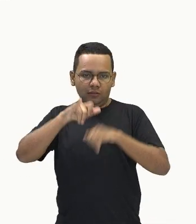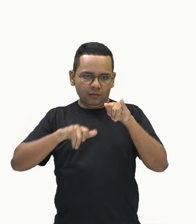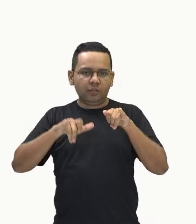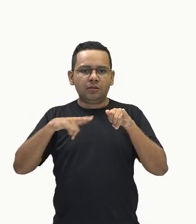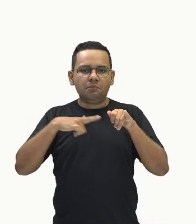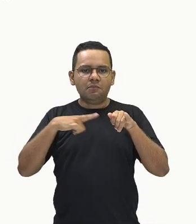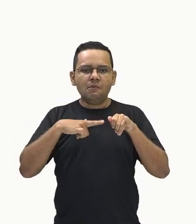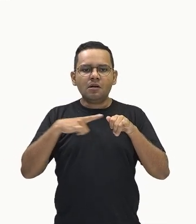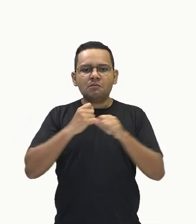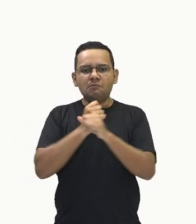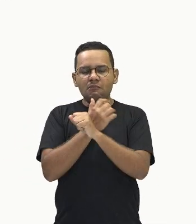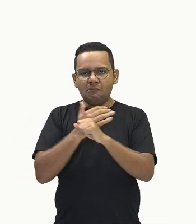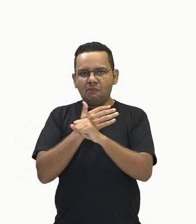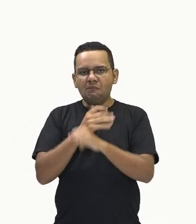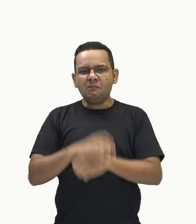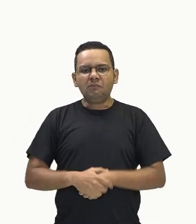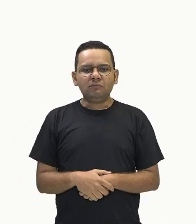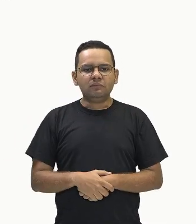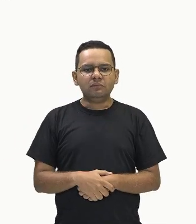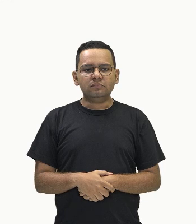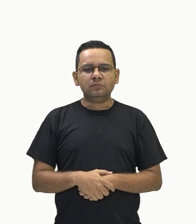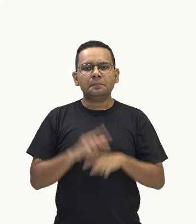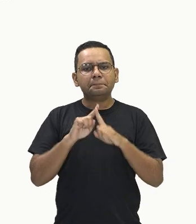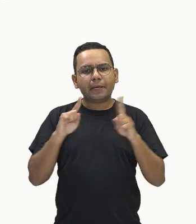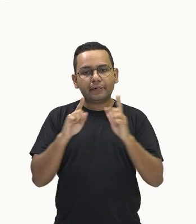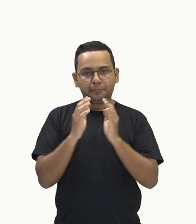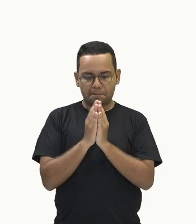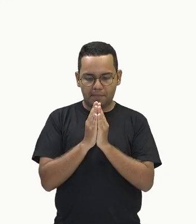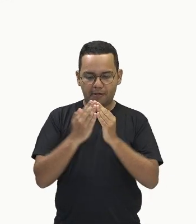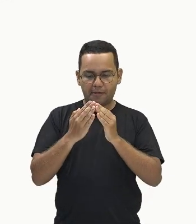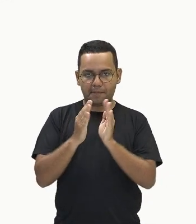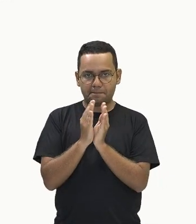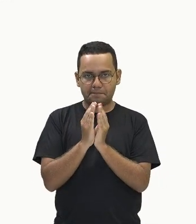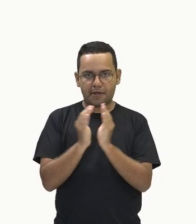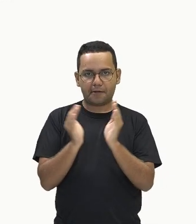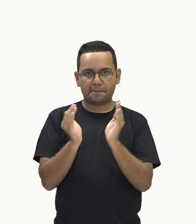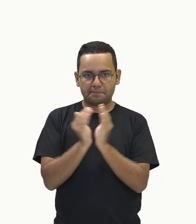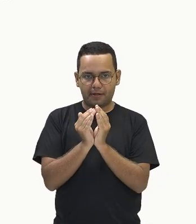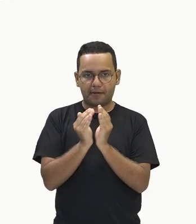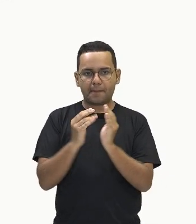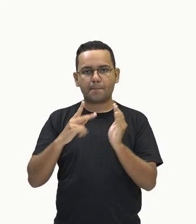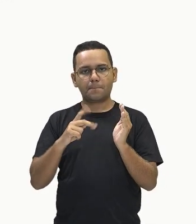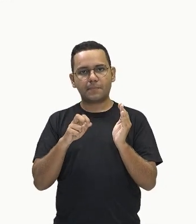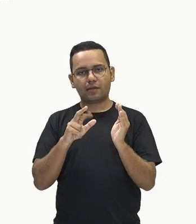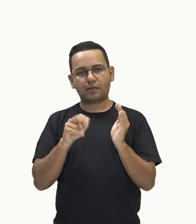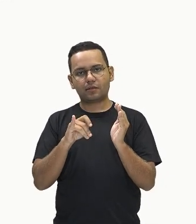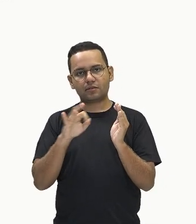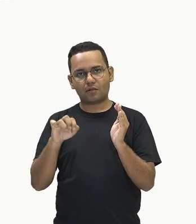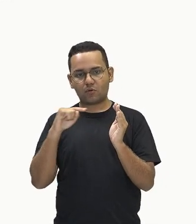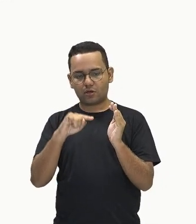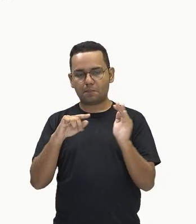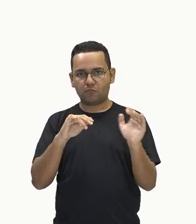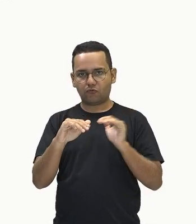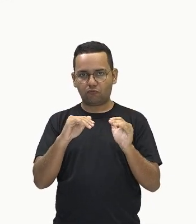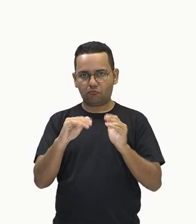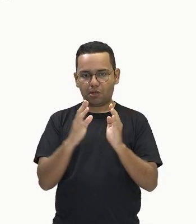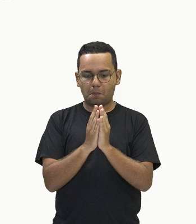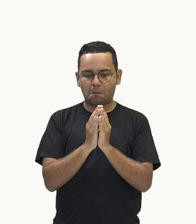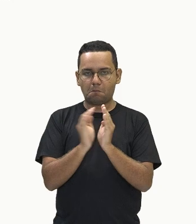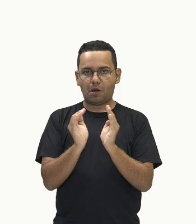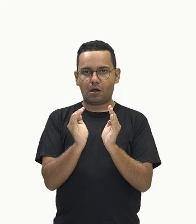do suco gástrico. Os movimentos peristálticos que eu falei, que inicia lá no esôfago, ele